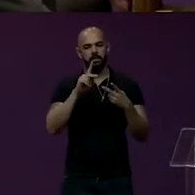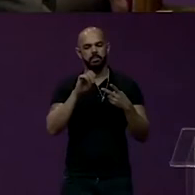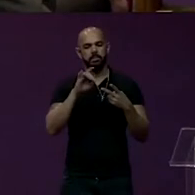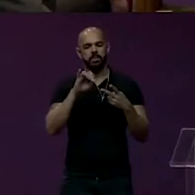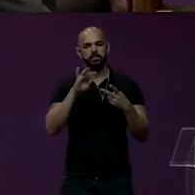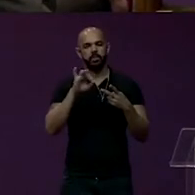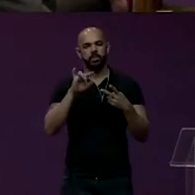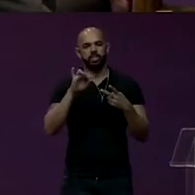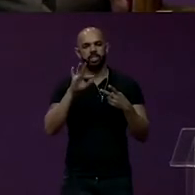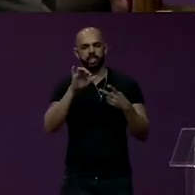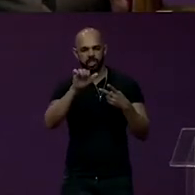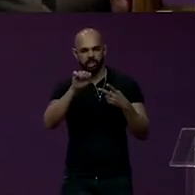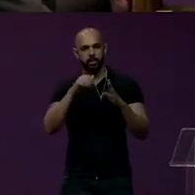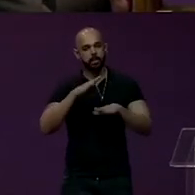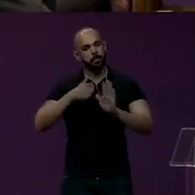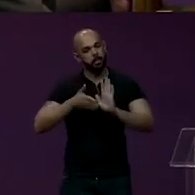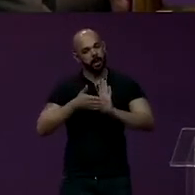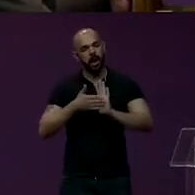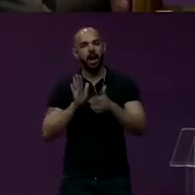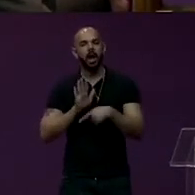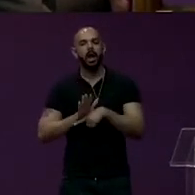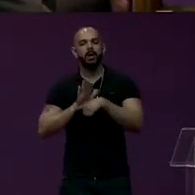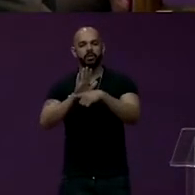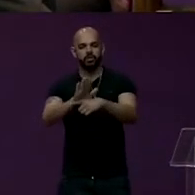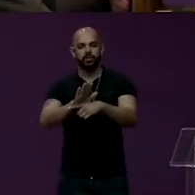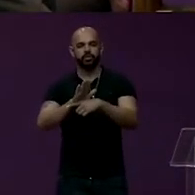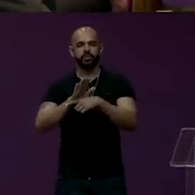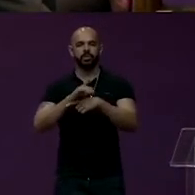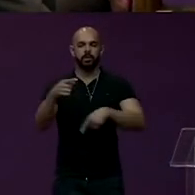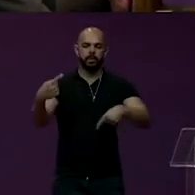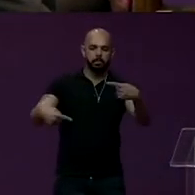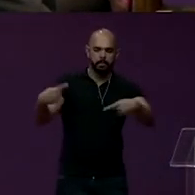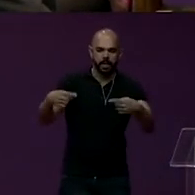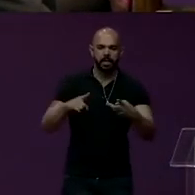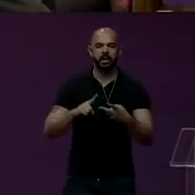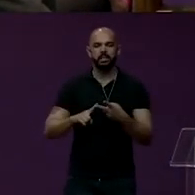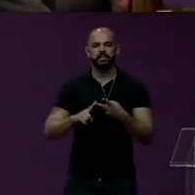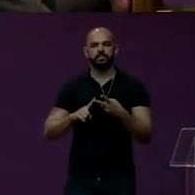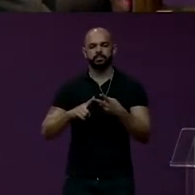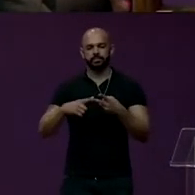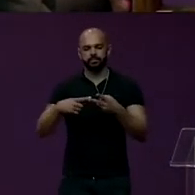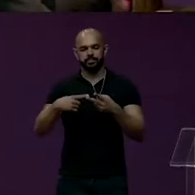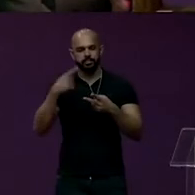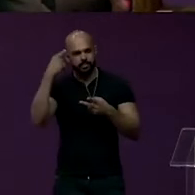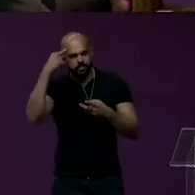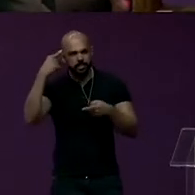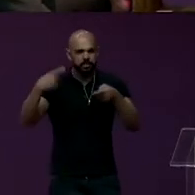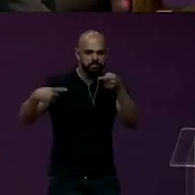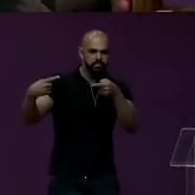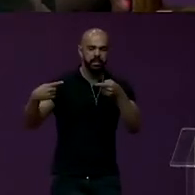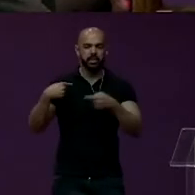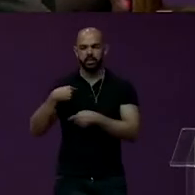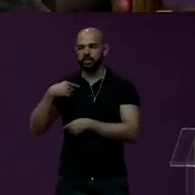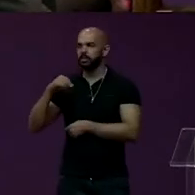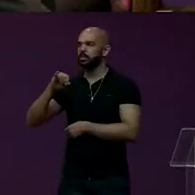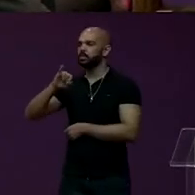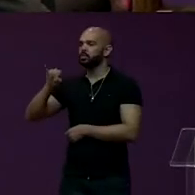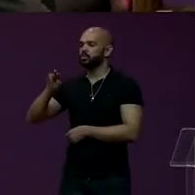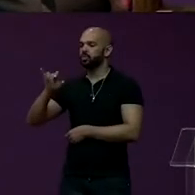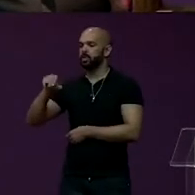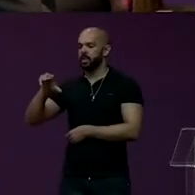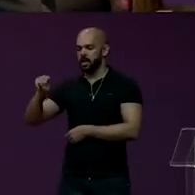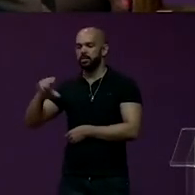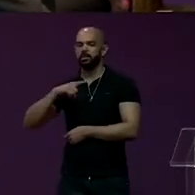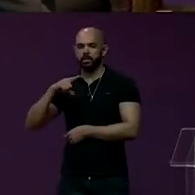epidemiologistas, vários, têm se proposto a ajudar com agendas de debates, com agendas de discussão, né? E o Juliano está com